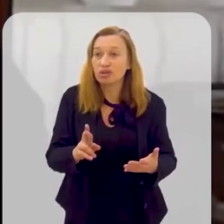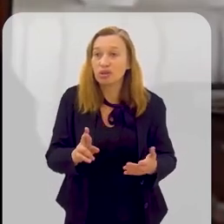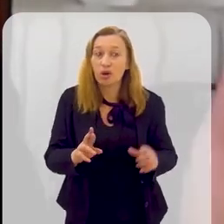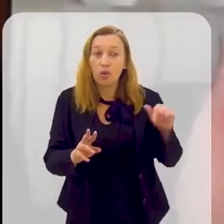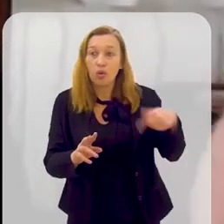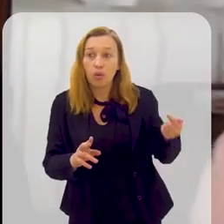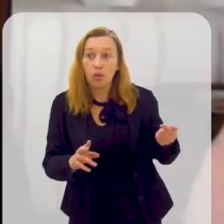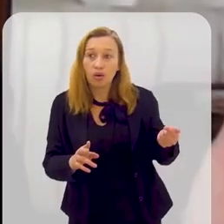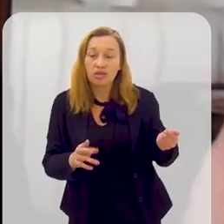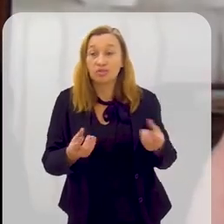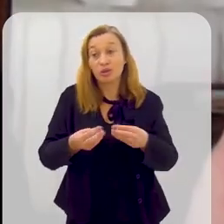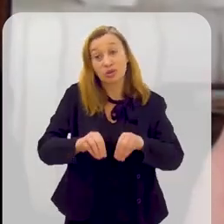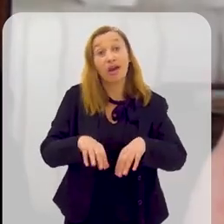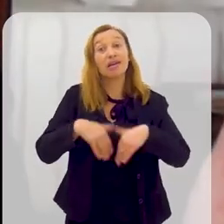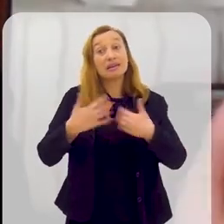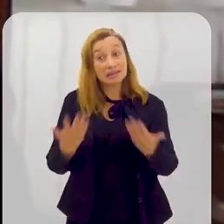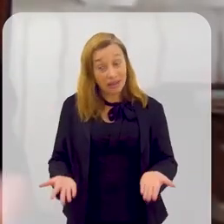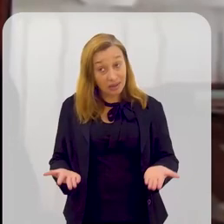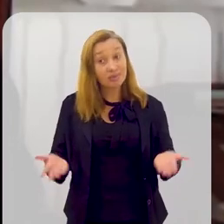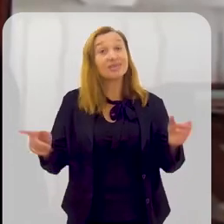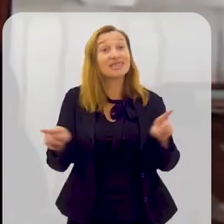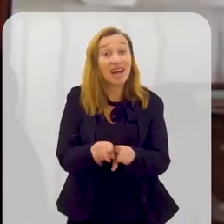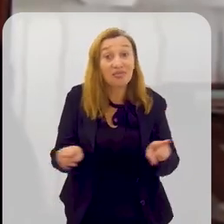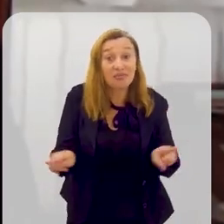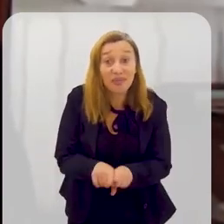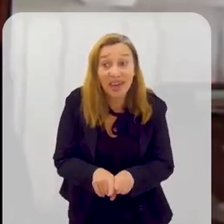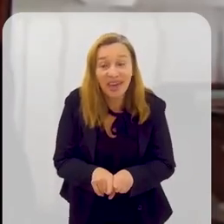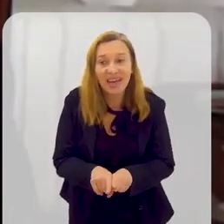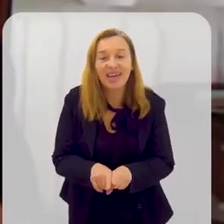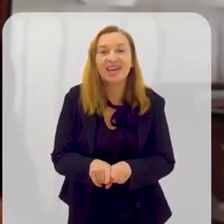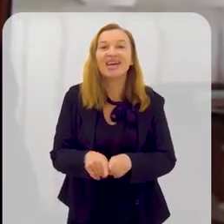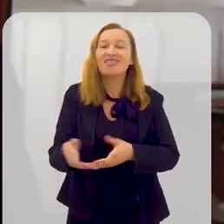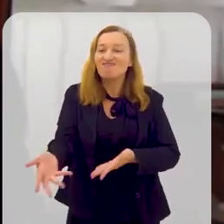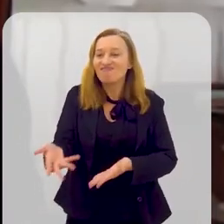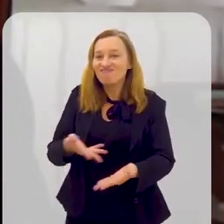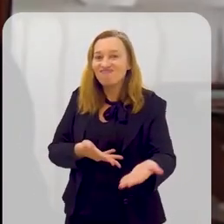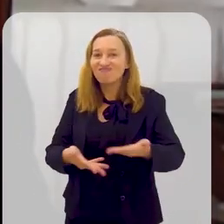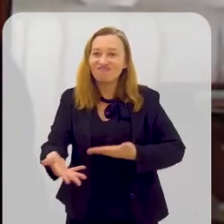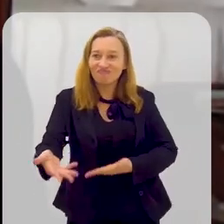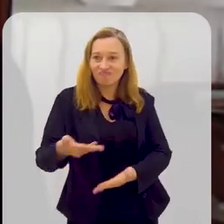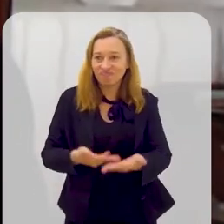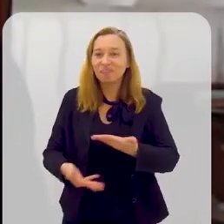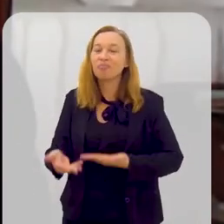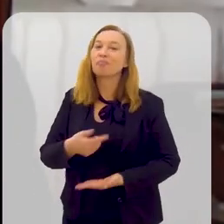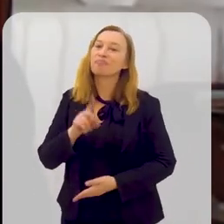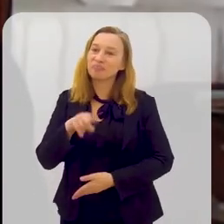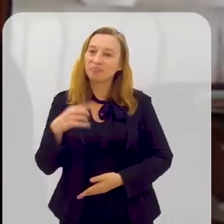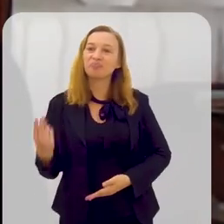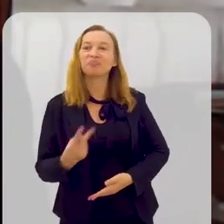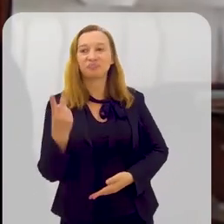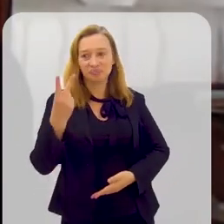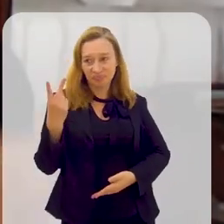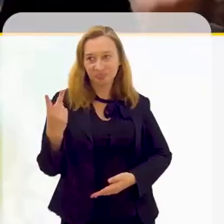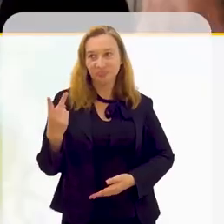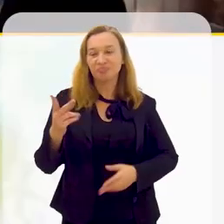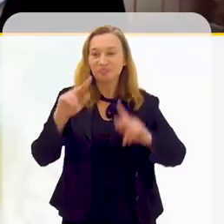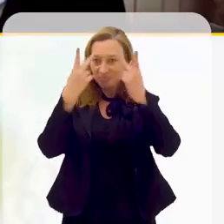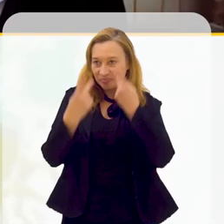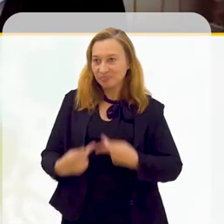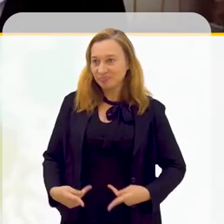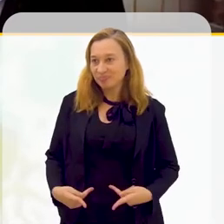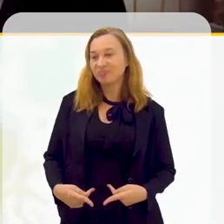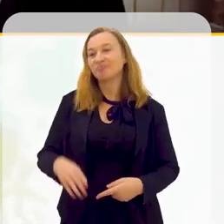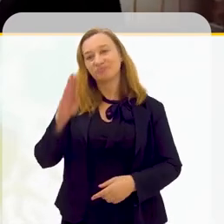a resposta o outro se ferrava então também a cooperação é um valor